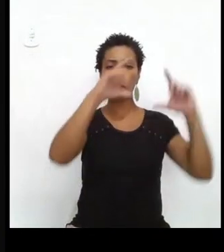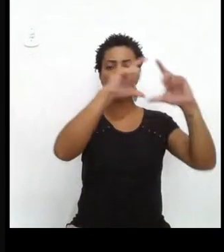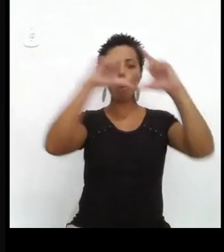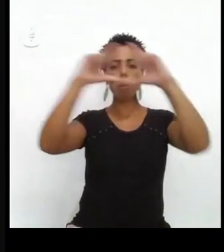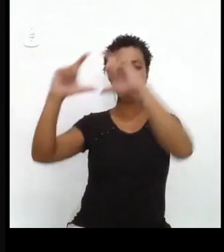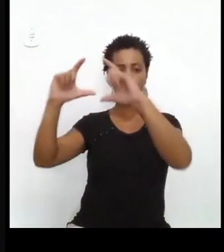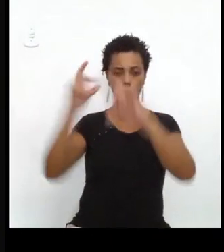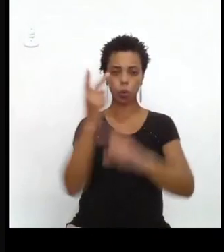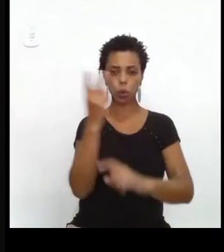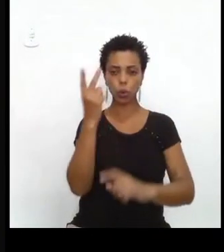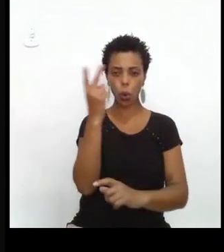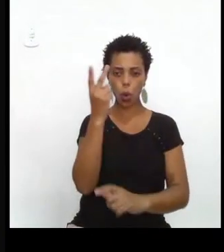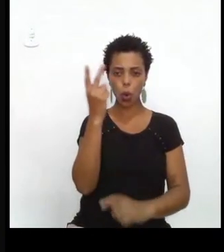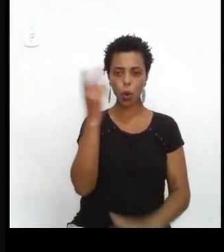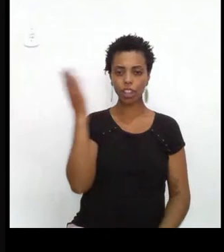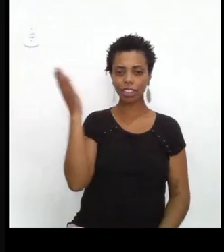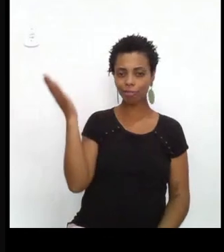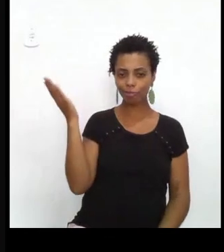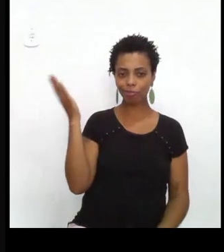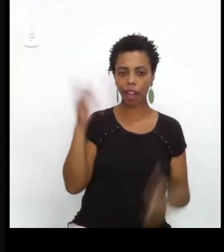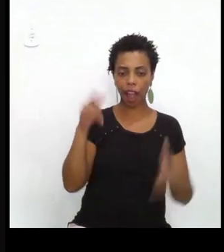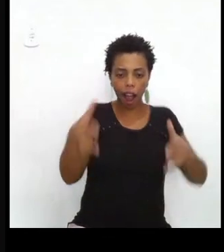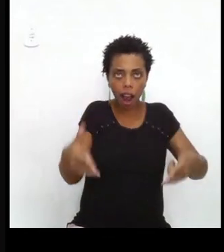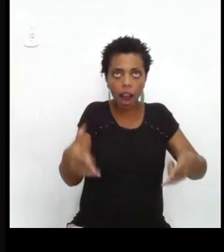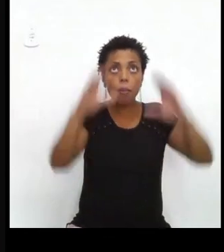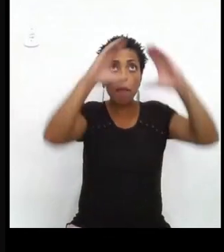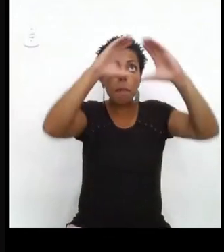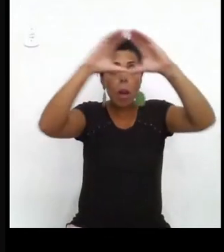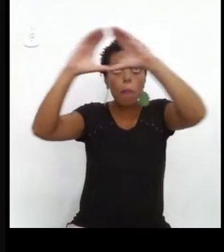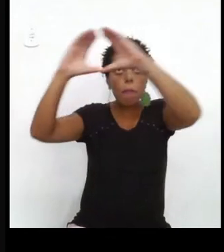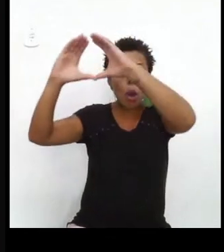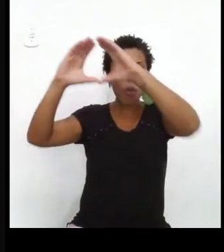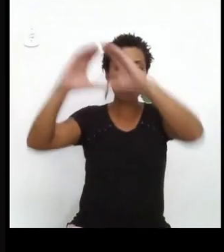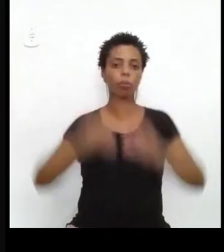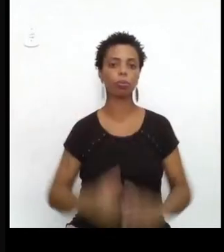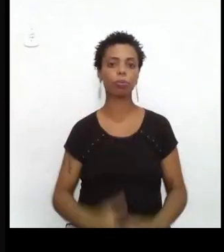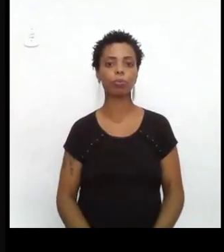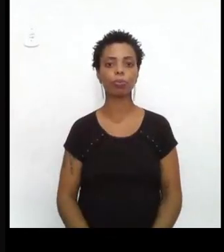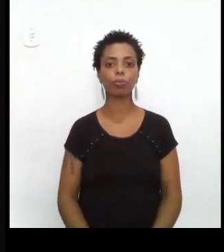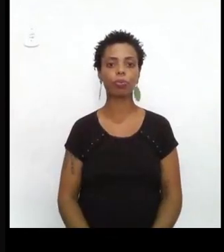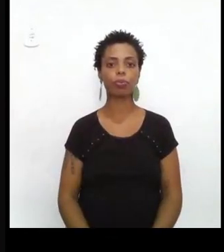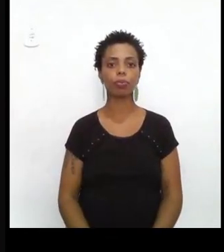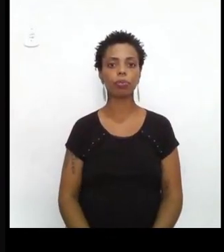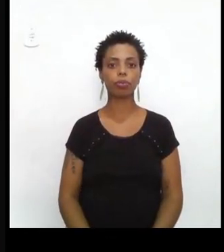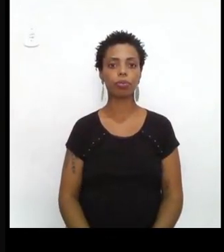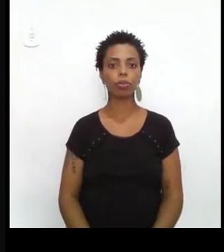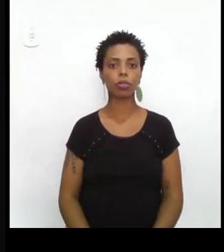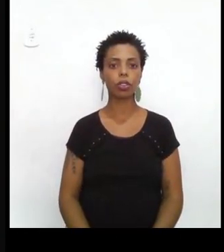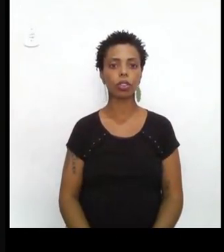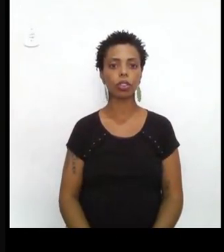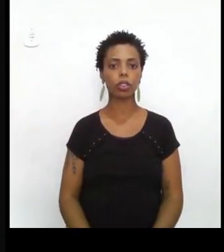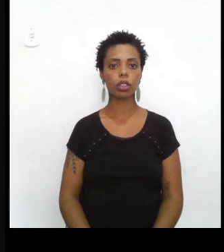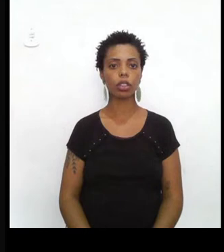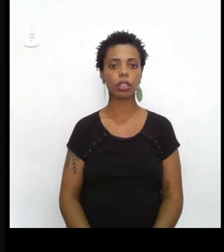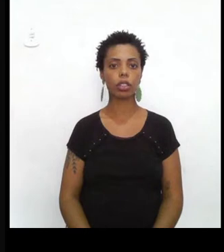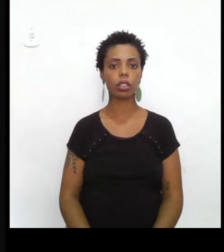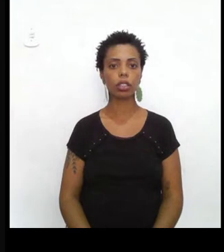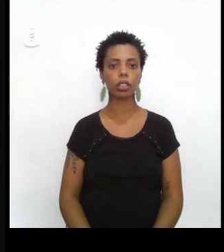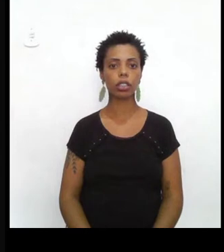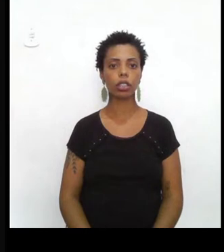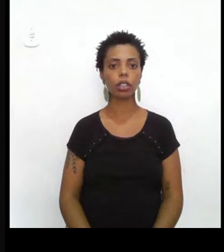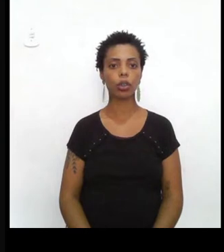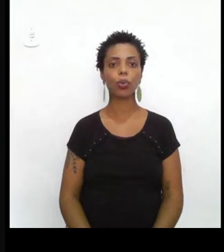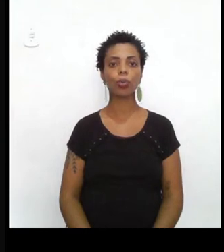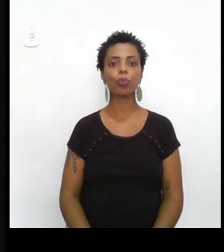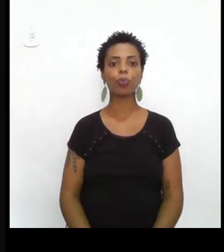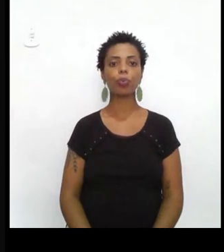Spyder can an interpretation of ilex controls work and roll consegue ver se o